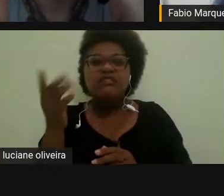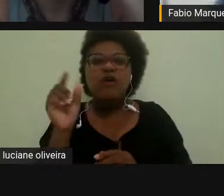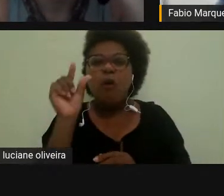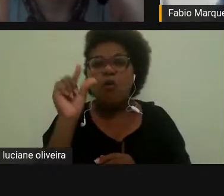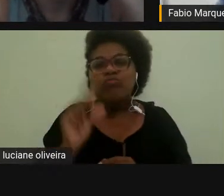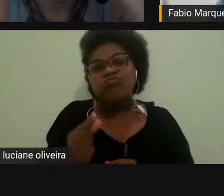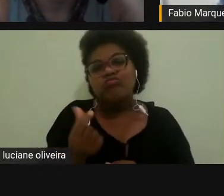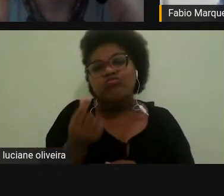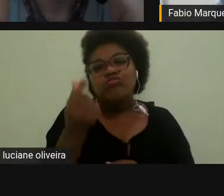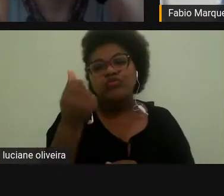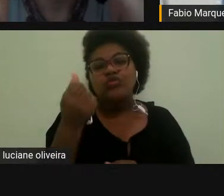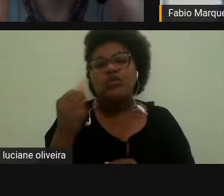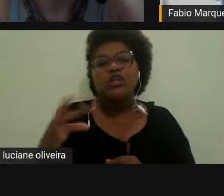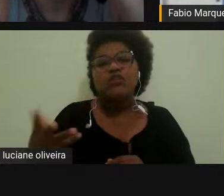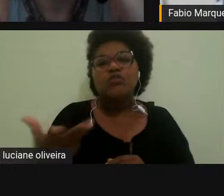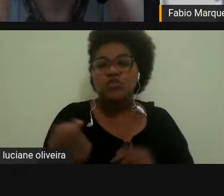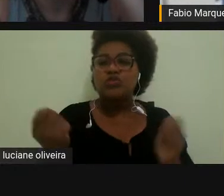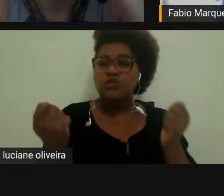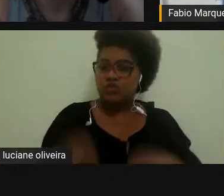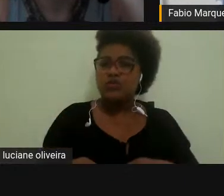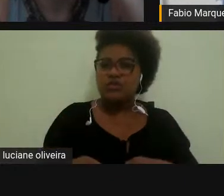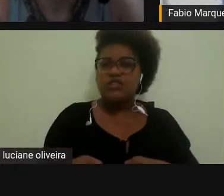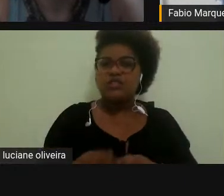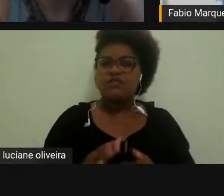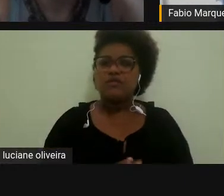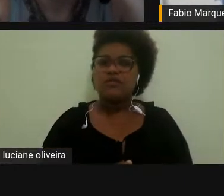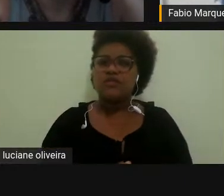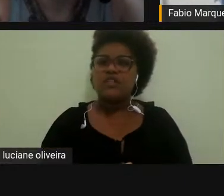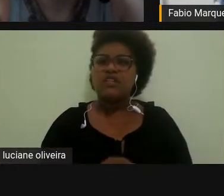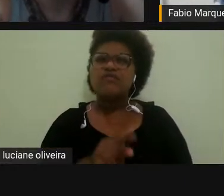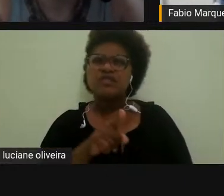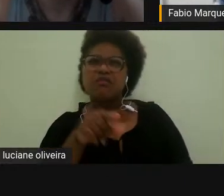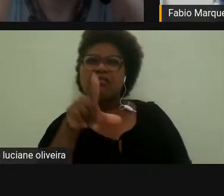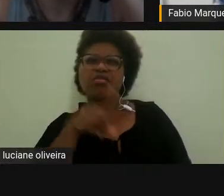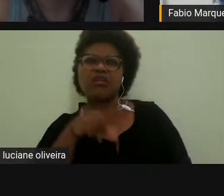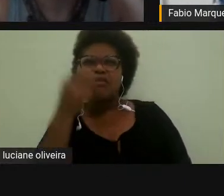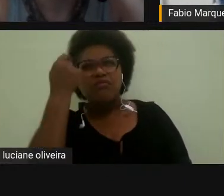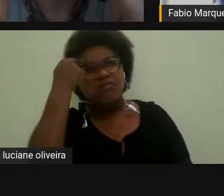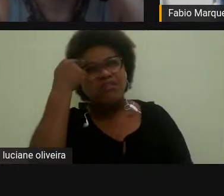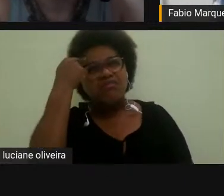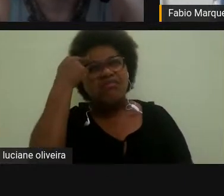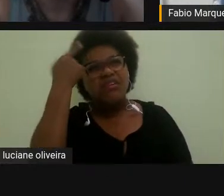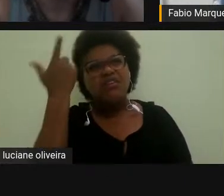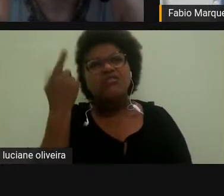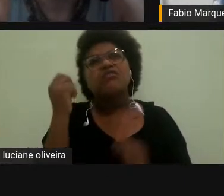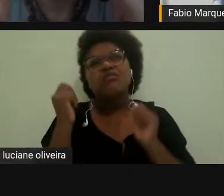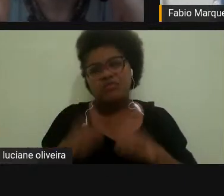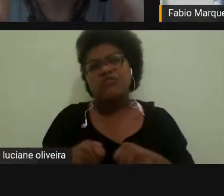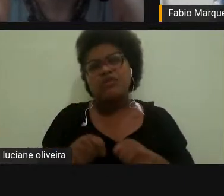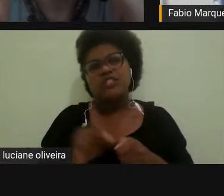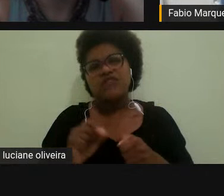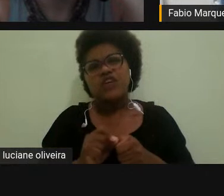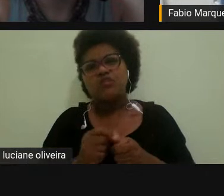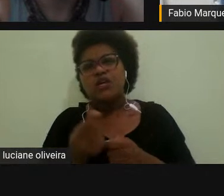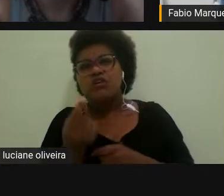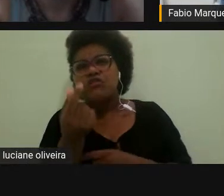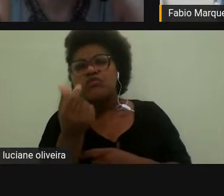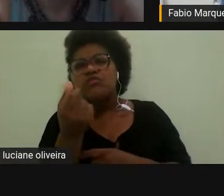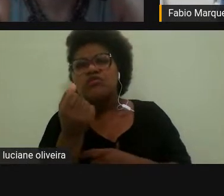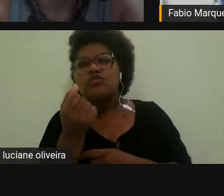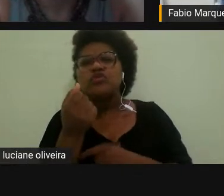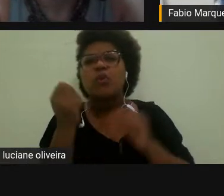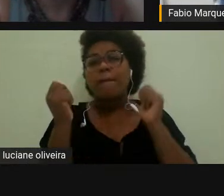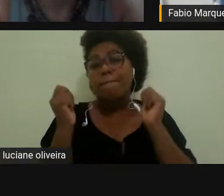todos você tem a sua ideia o que pode ser feito para que o custo seja pastor permita aqui